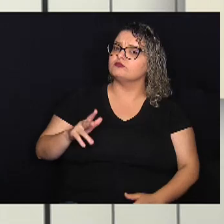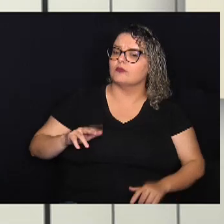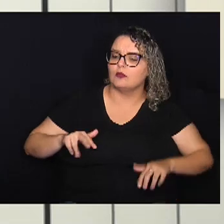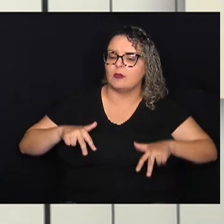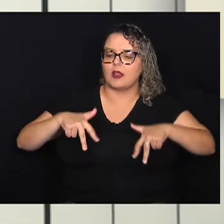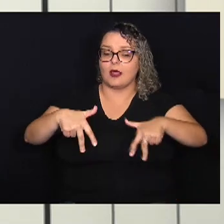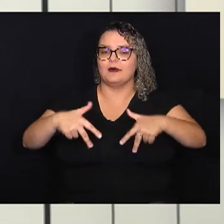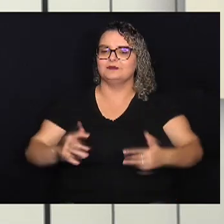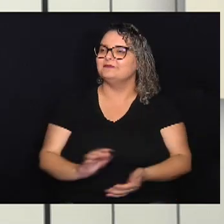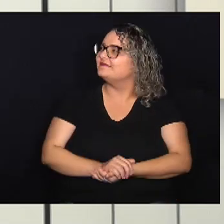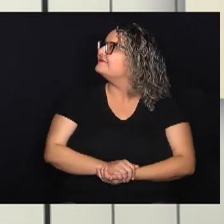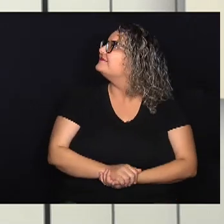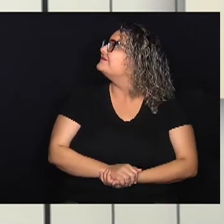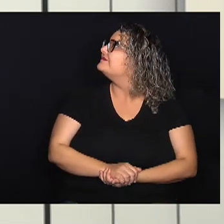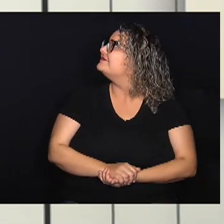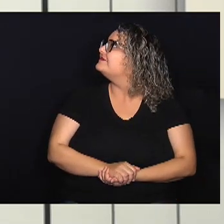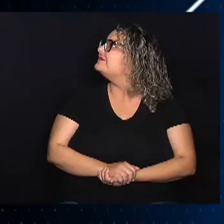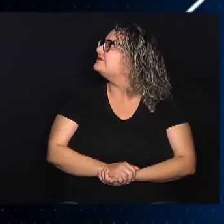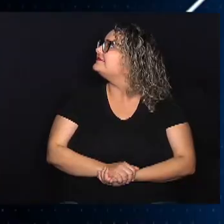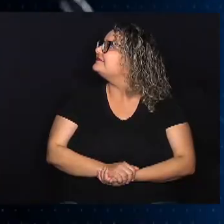espaço.